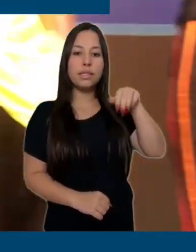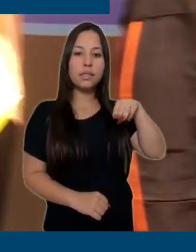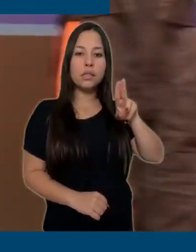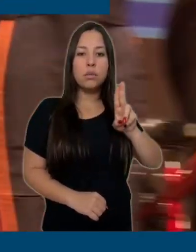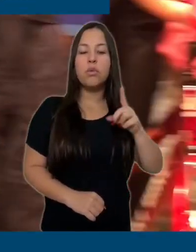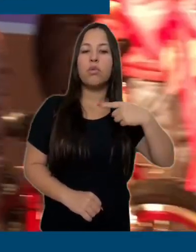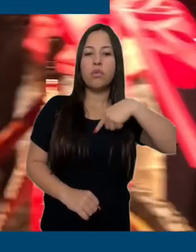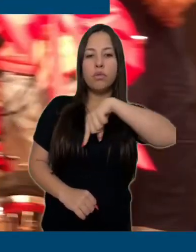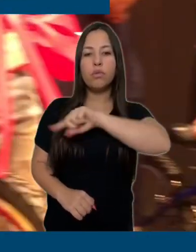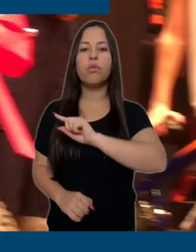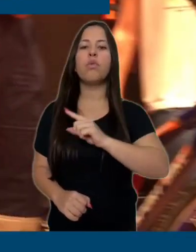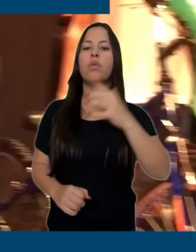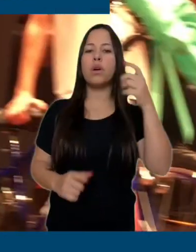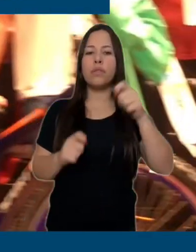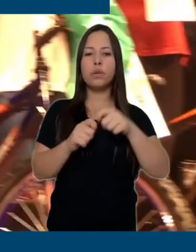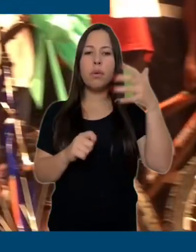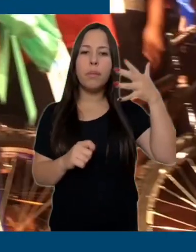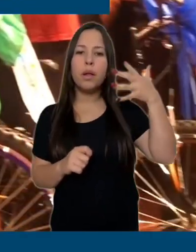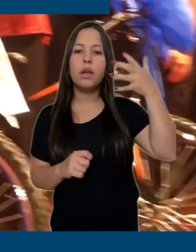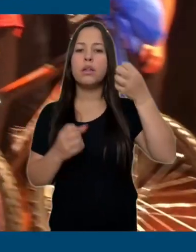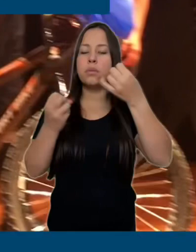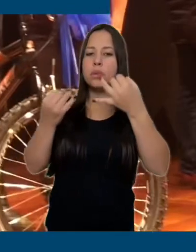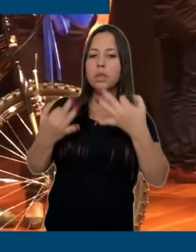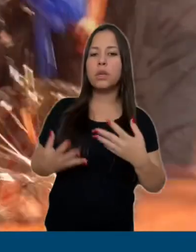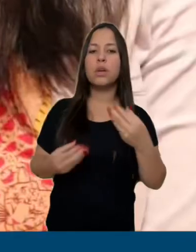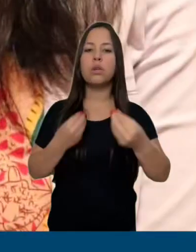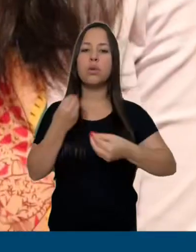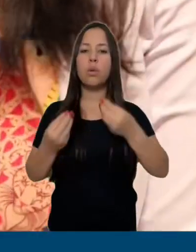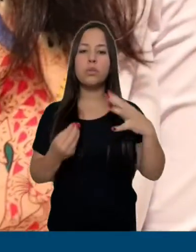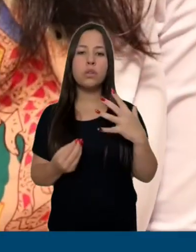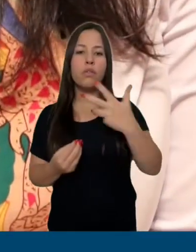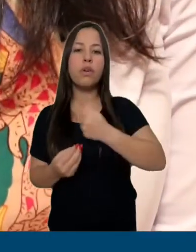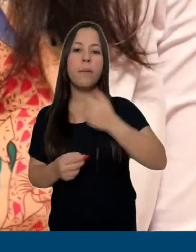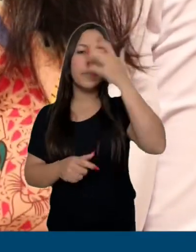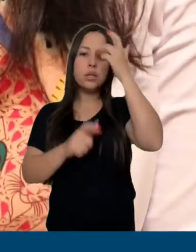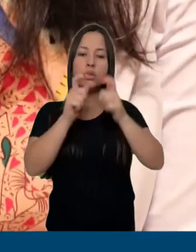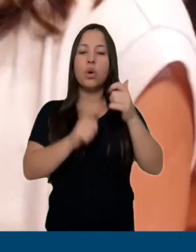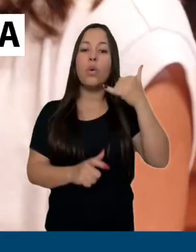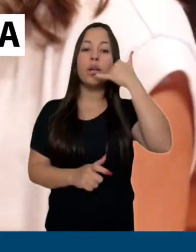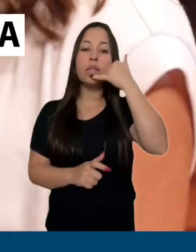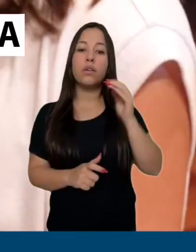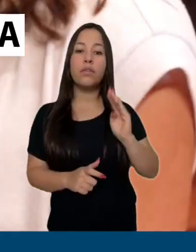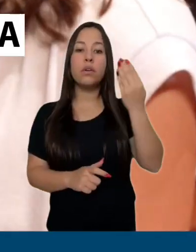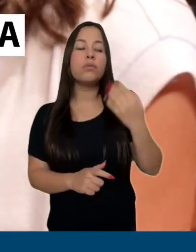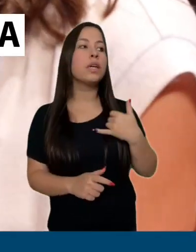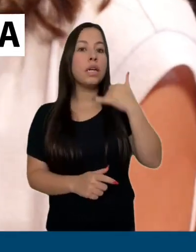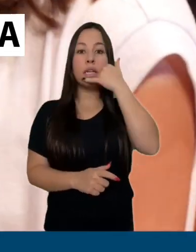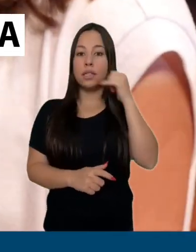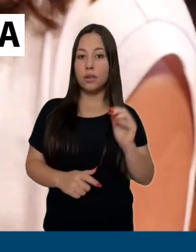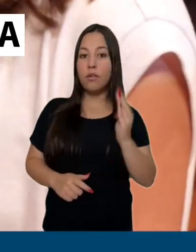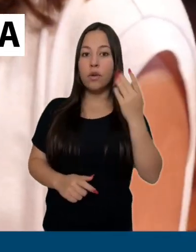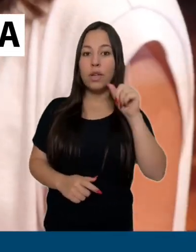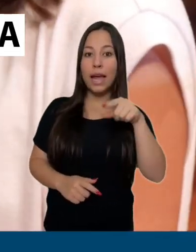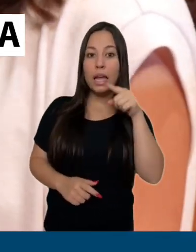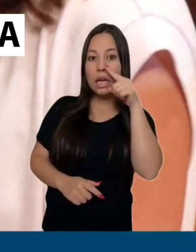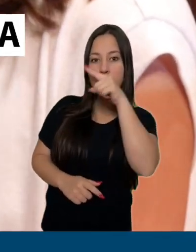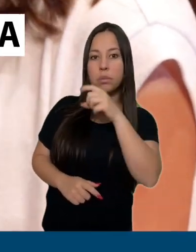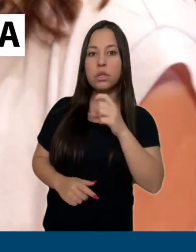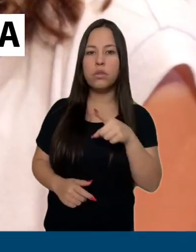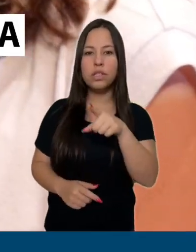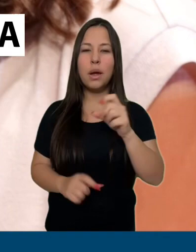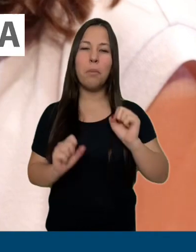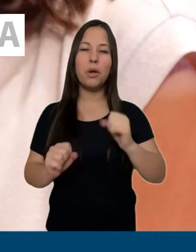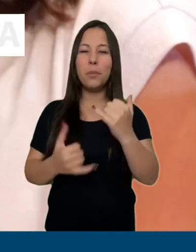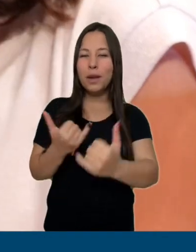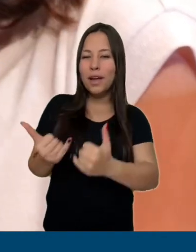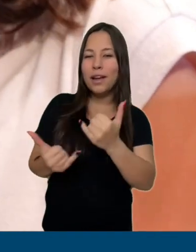deu uma palestra explicando sobre os primeiros socorros, né, sobre a questão do trote. Trote é crime, né? Então, enquanto você pode estar